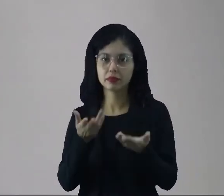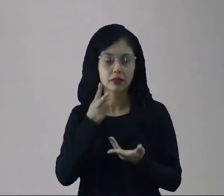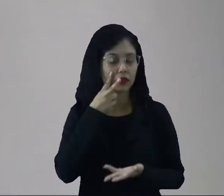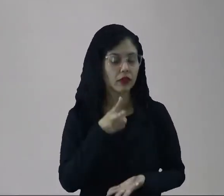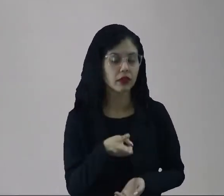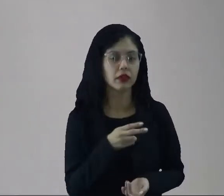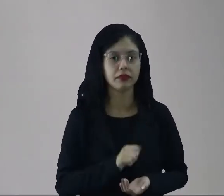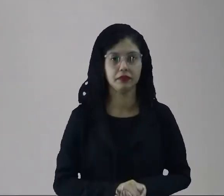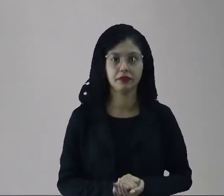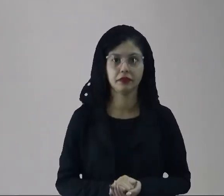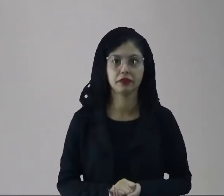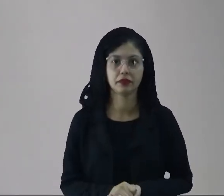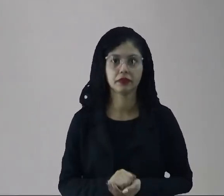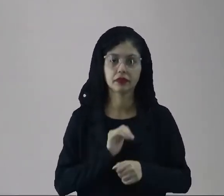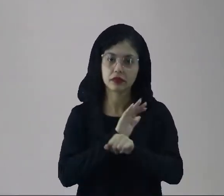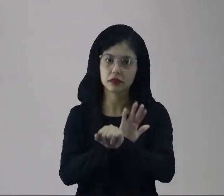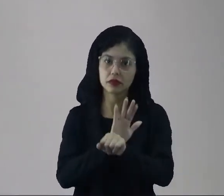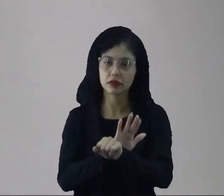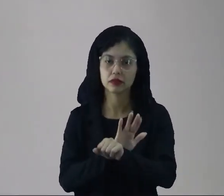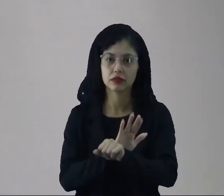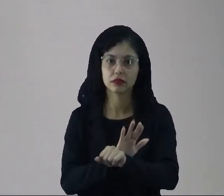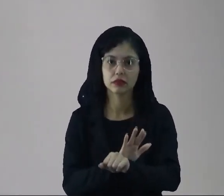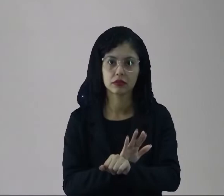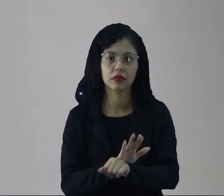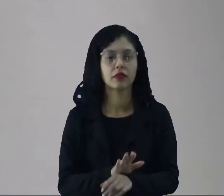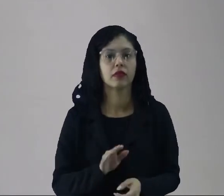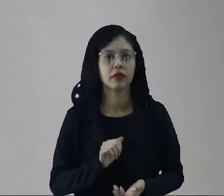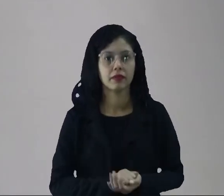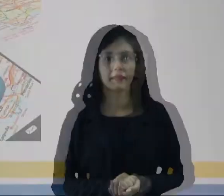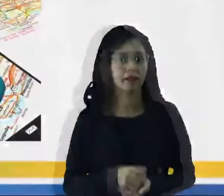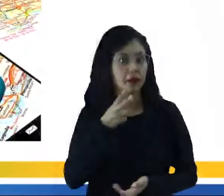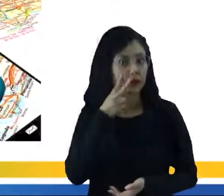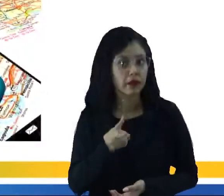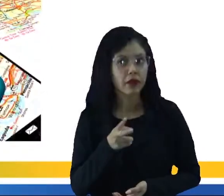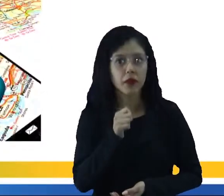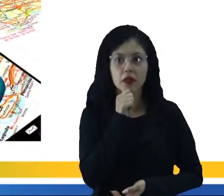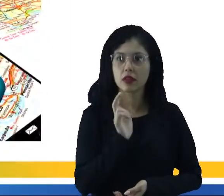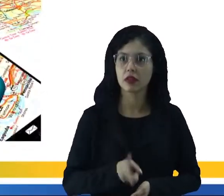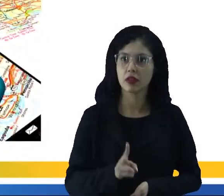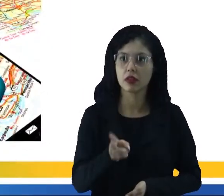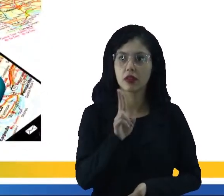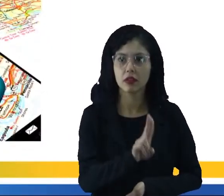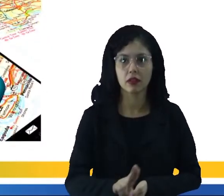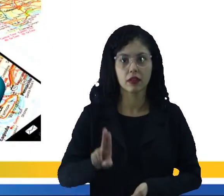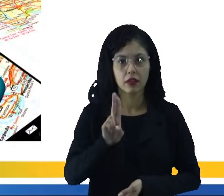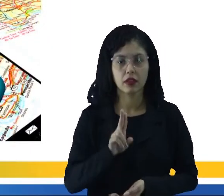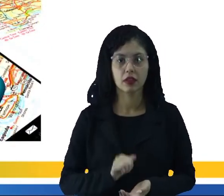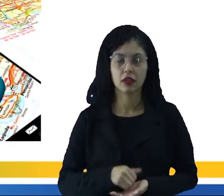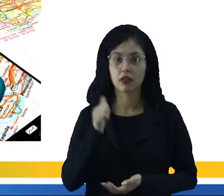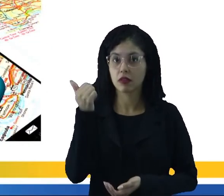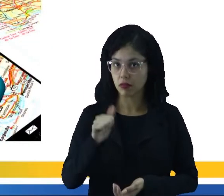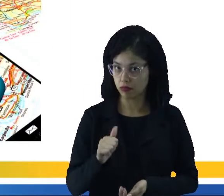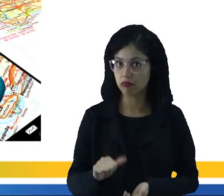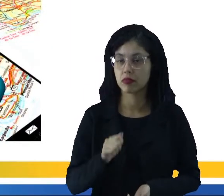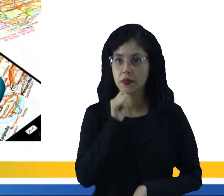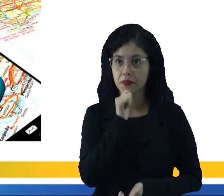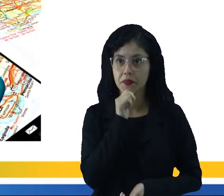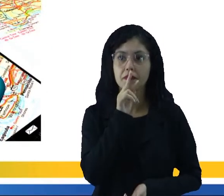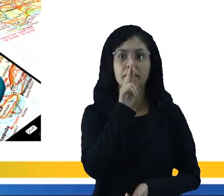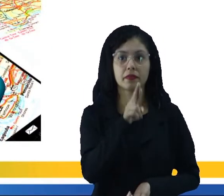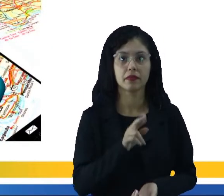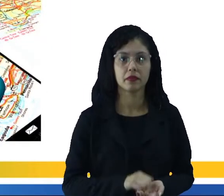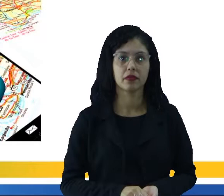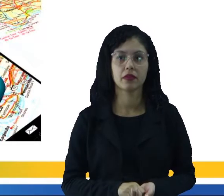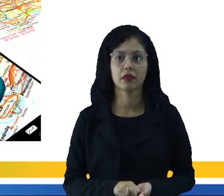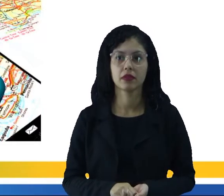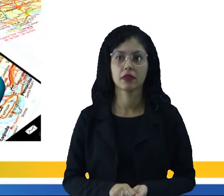que esse instrumento de se orientar ainda continua sendo válido. E aí responde aquela